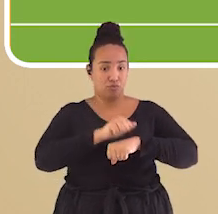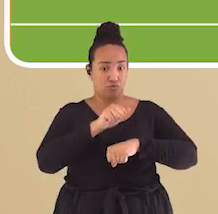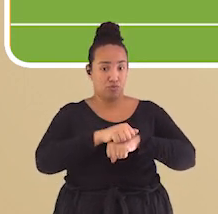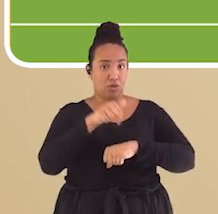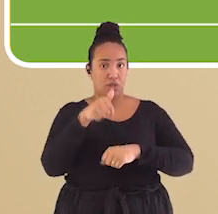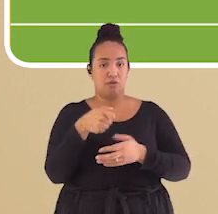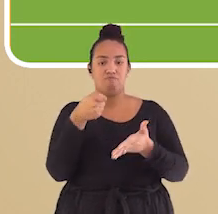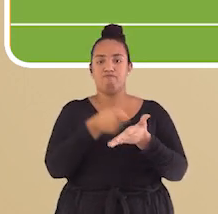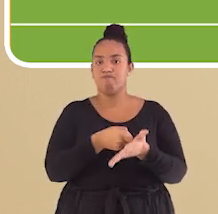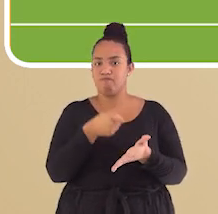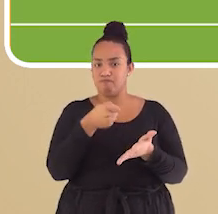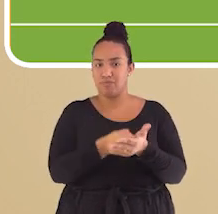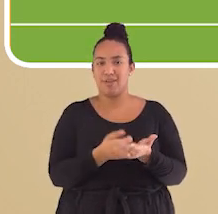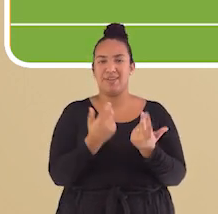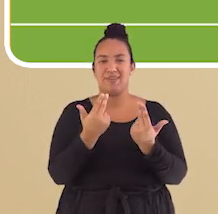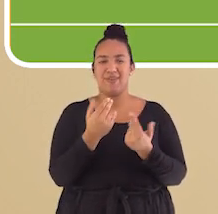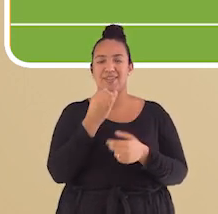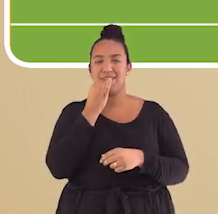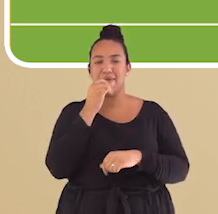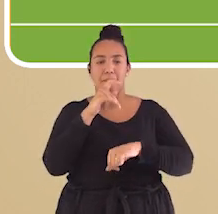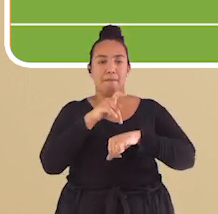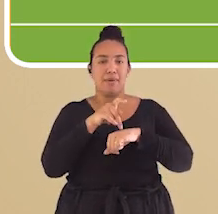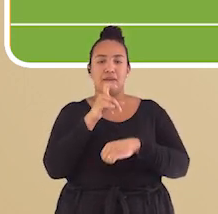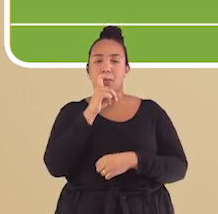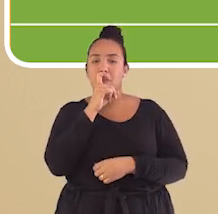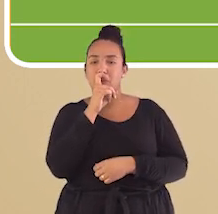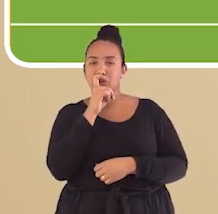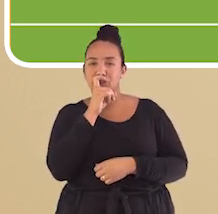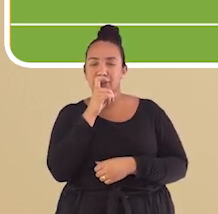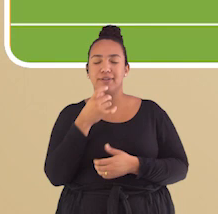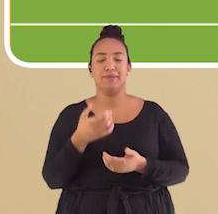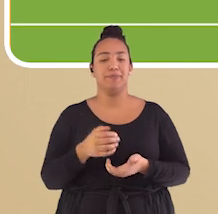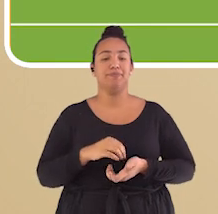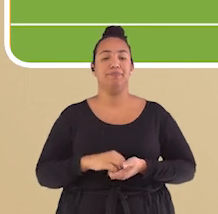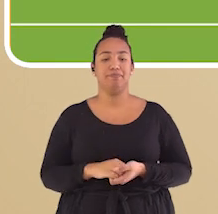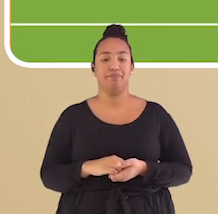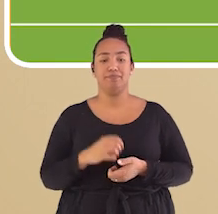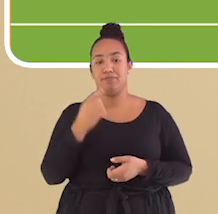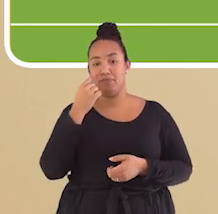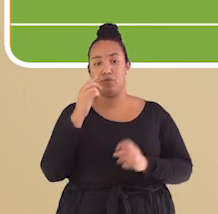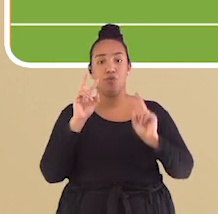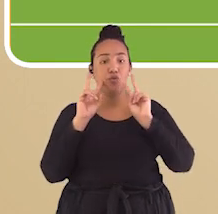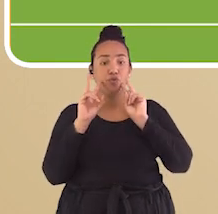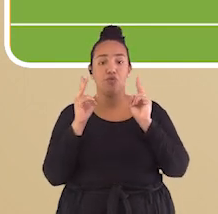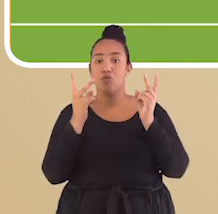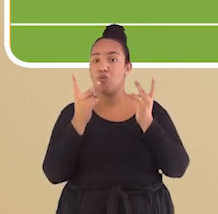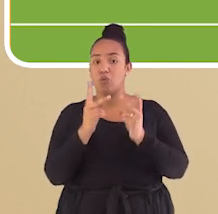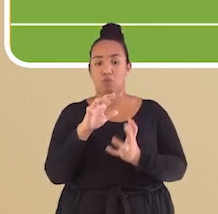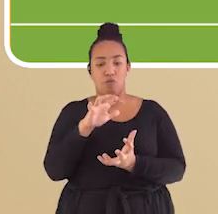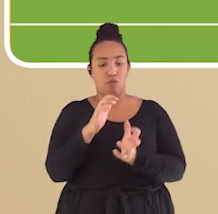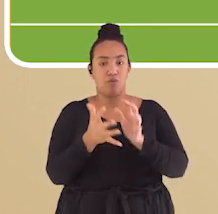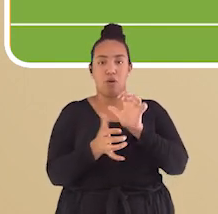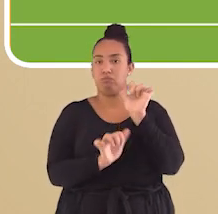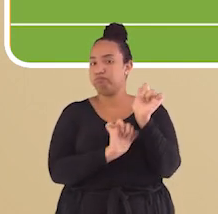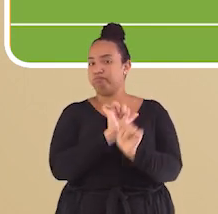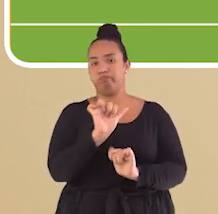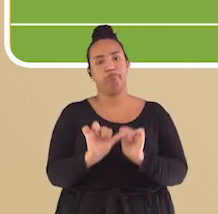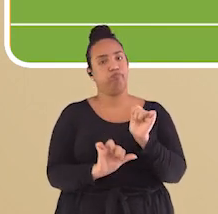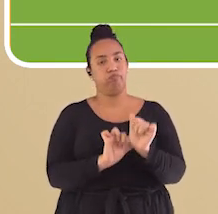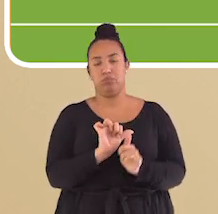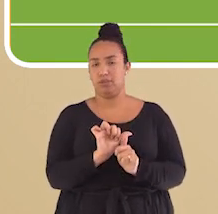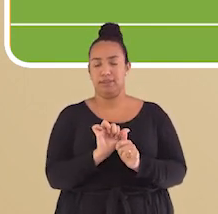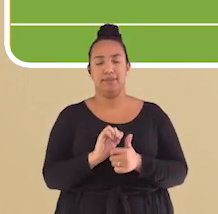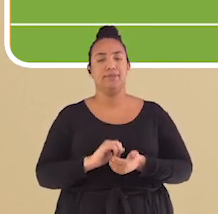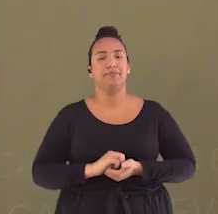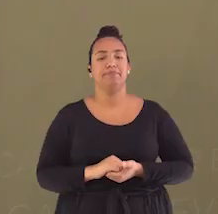é resistente, como uma pedra de gelo ou uma barra de ferro. Seu formato e volume não mudam enquanto ele estiver